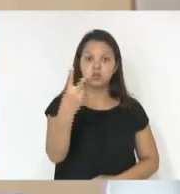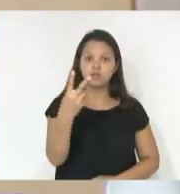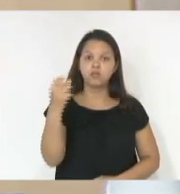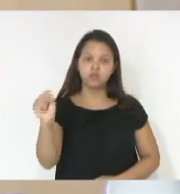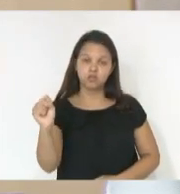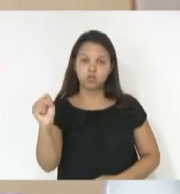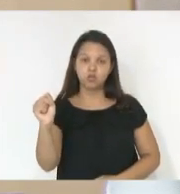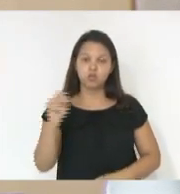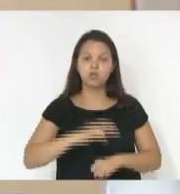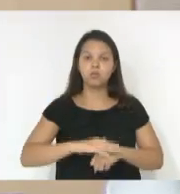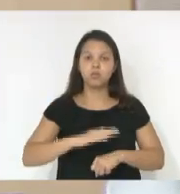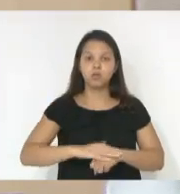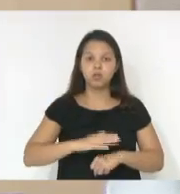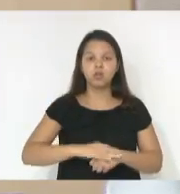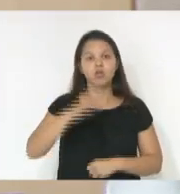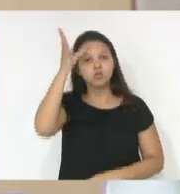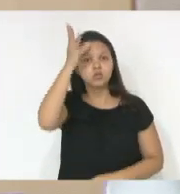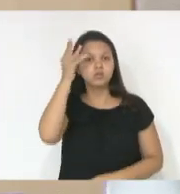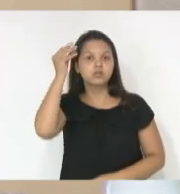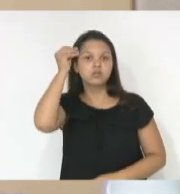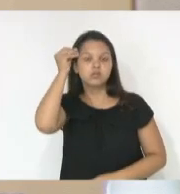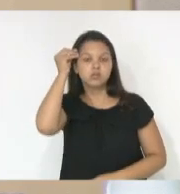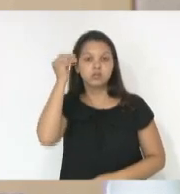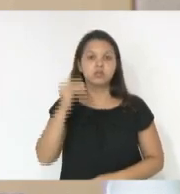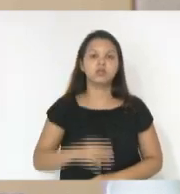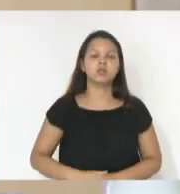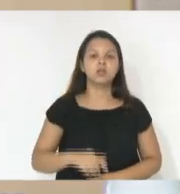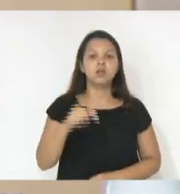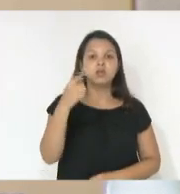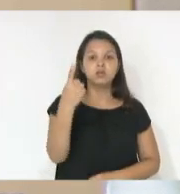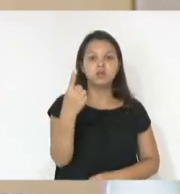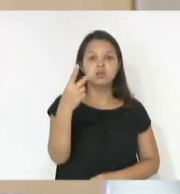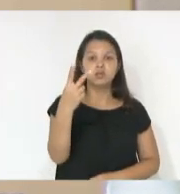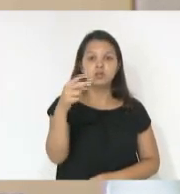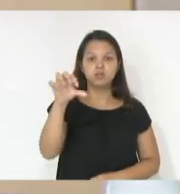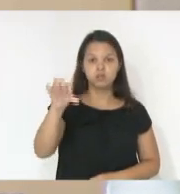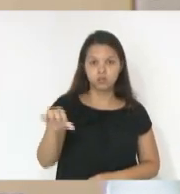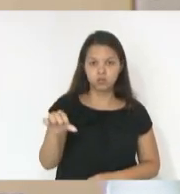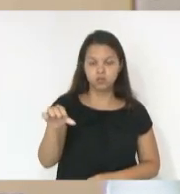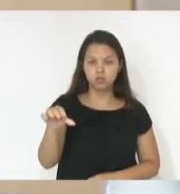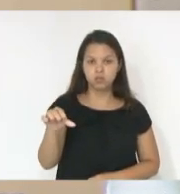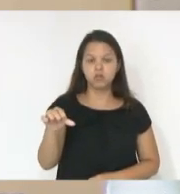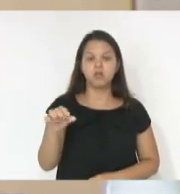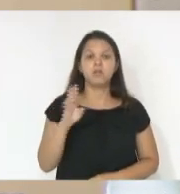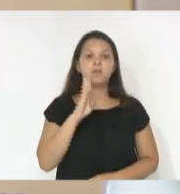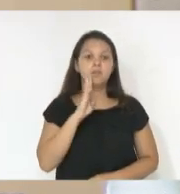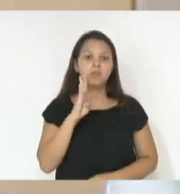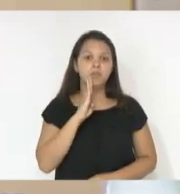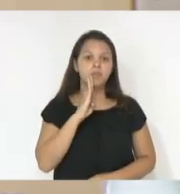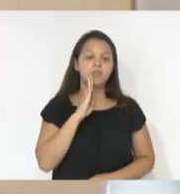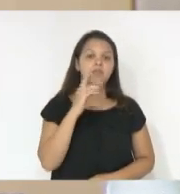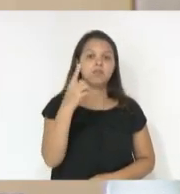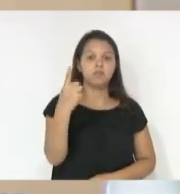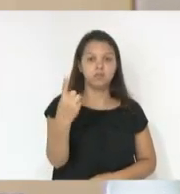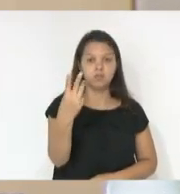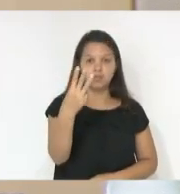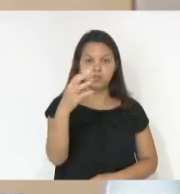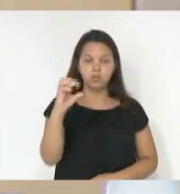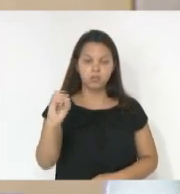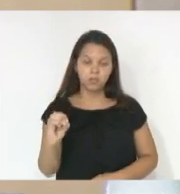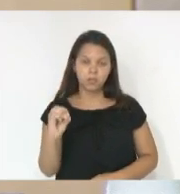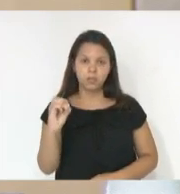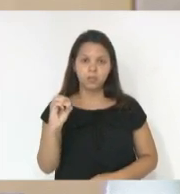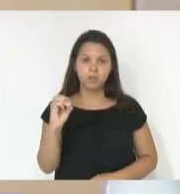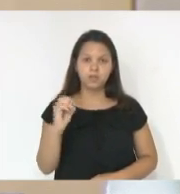128, autoria deputada Luciane Carminati. Requerimento 129, autoria deputado Nilson Berlanda. Requerimento 130,